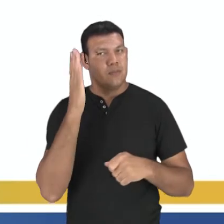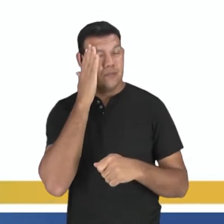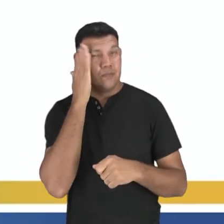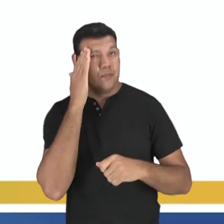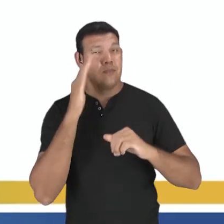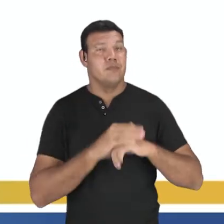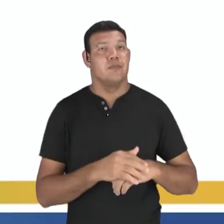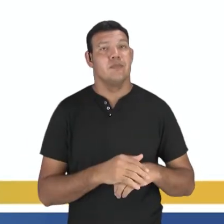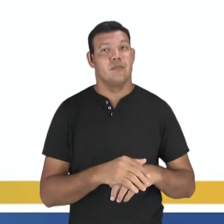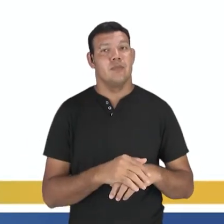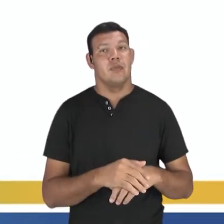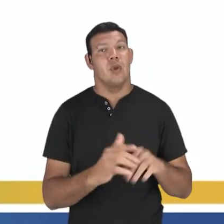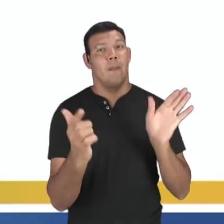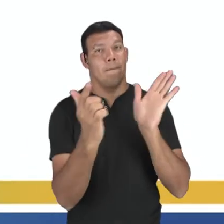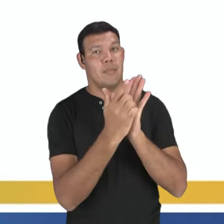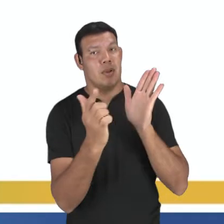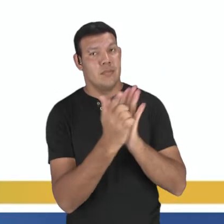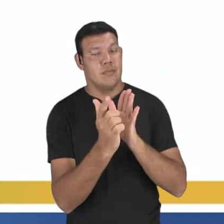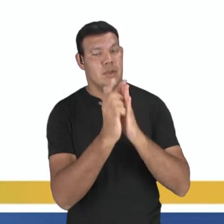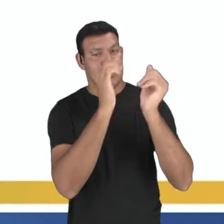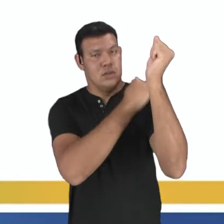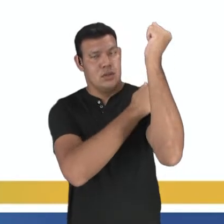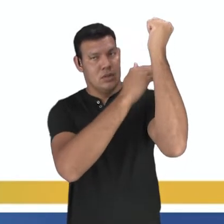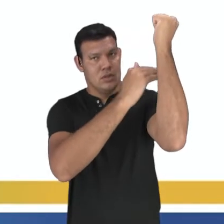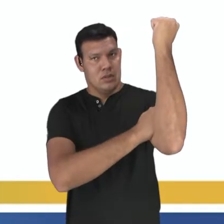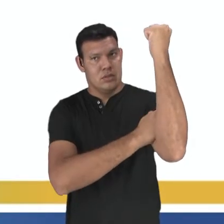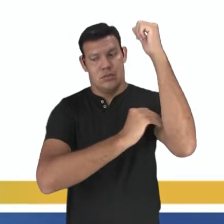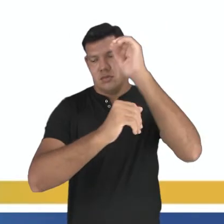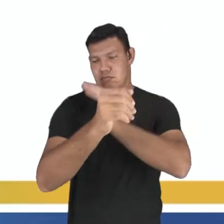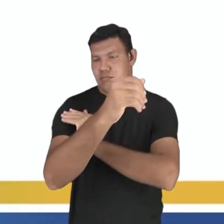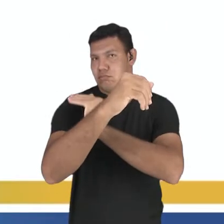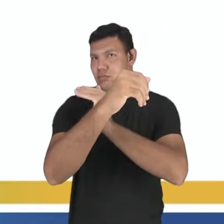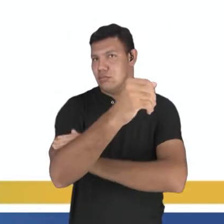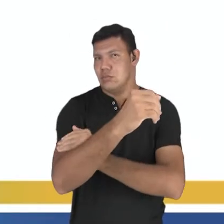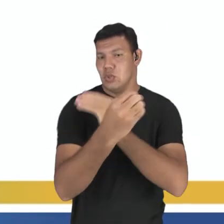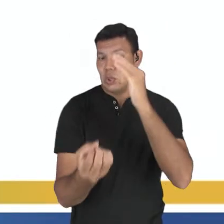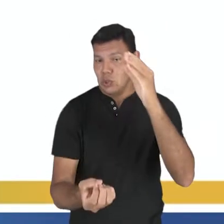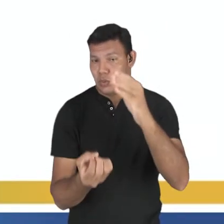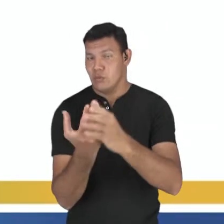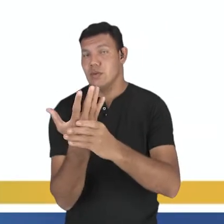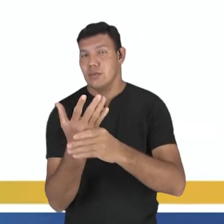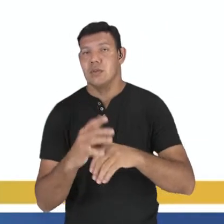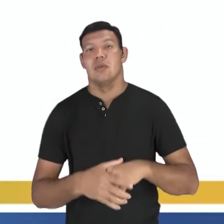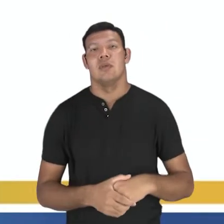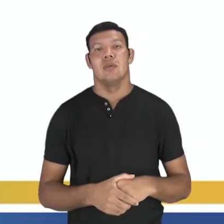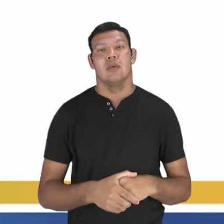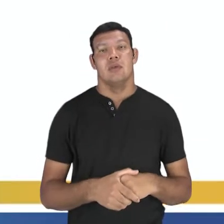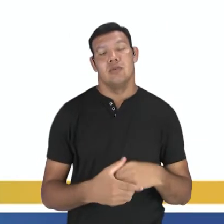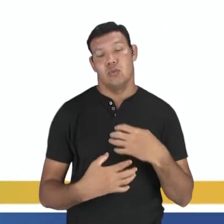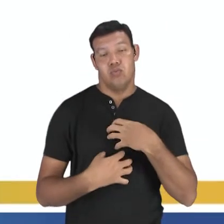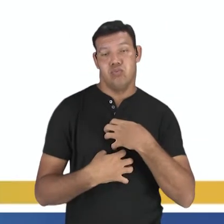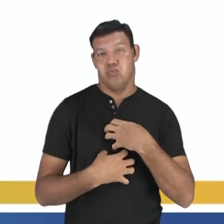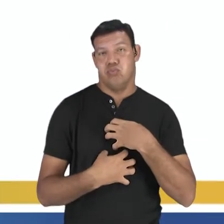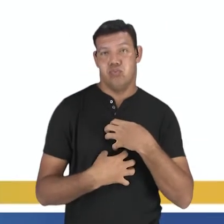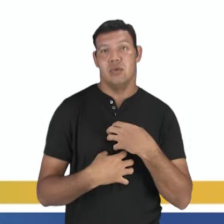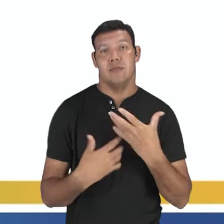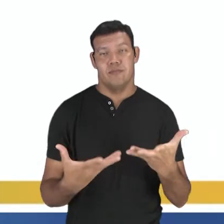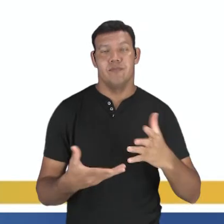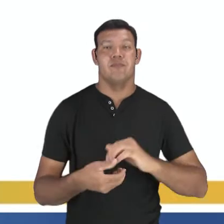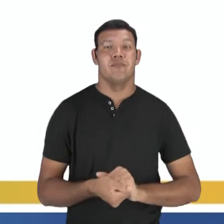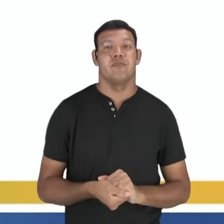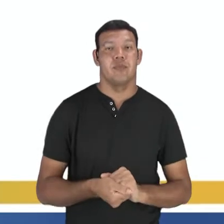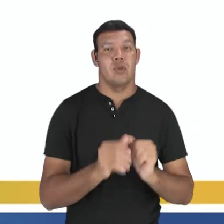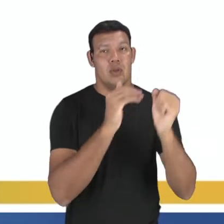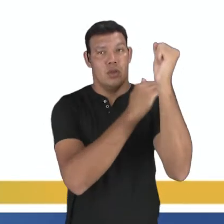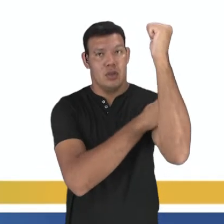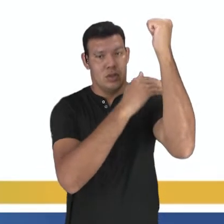Qual que é a função dos músculos, né? Nós vimos aí a respeito da sua morfologia, o seu formato. E aí ocorre que os nossos músculos,